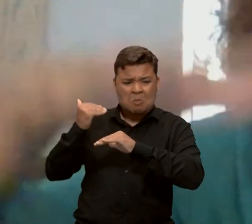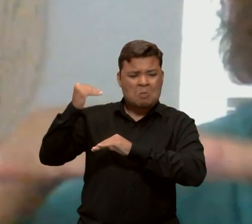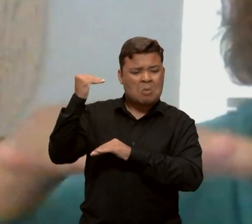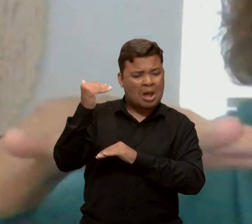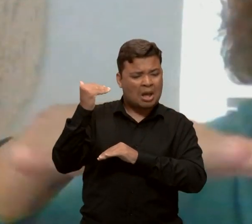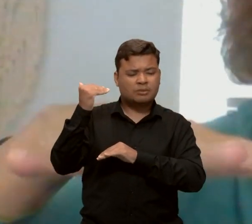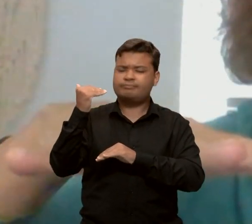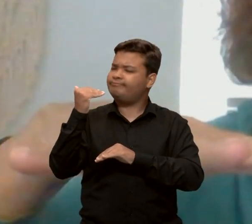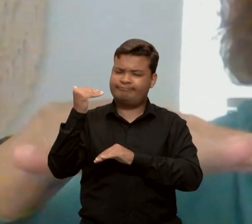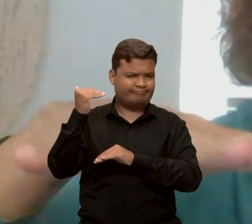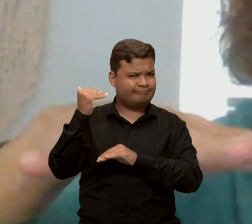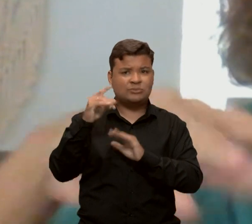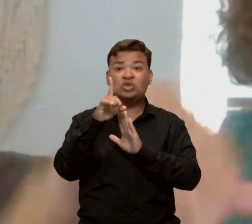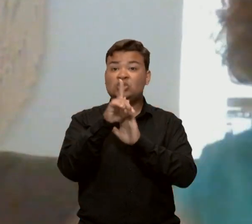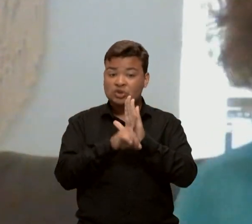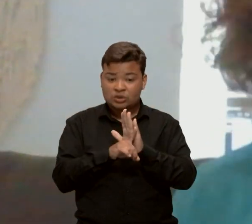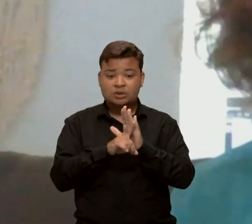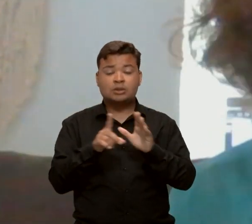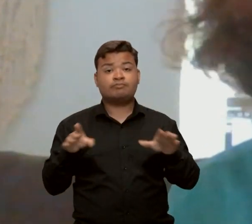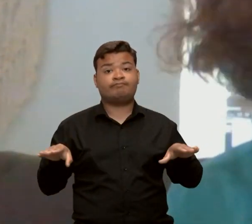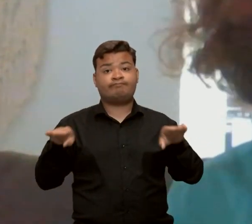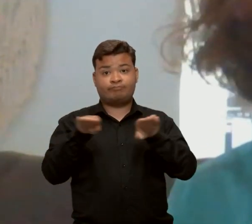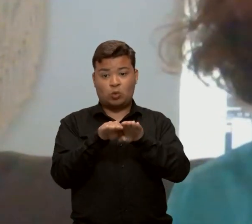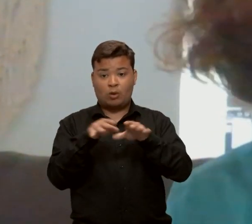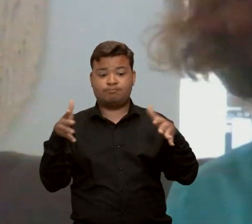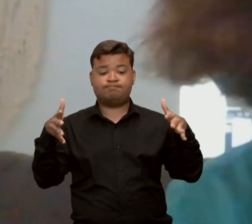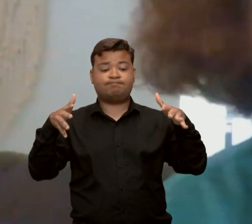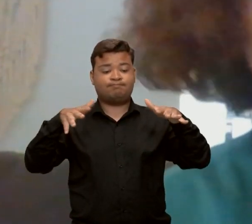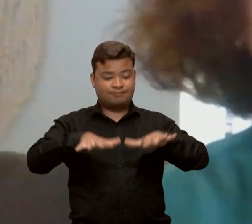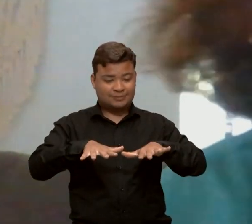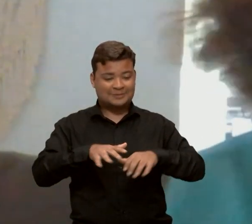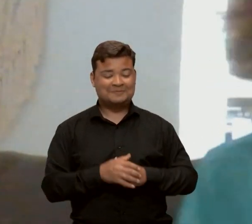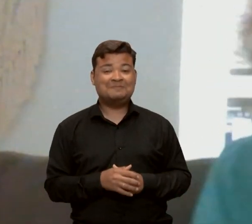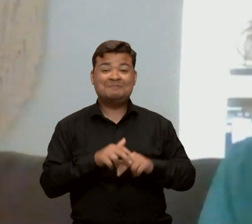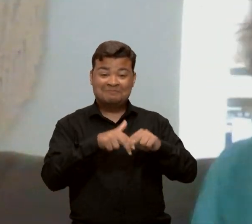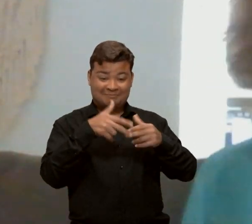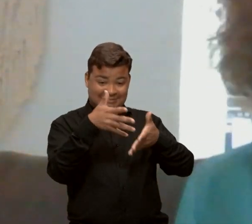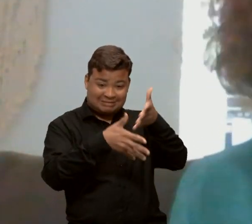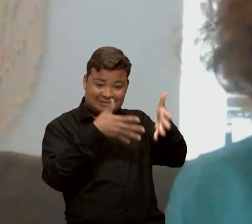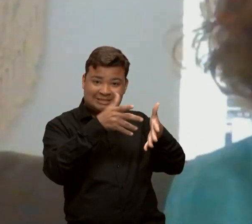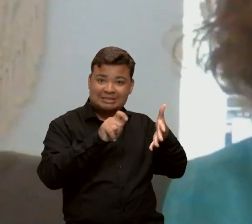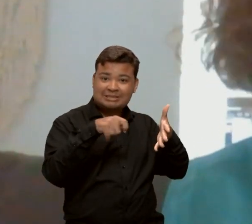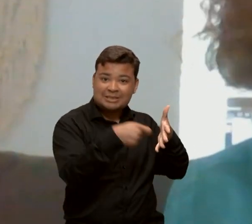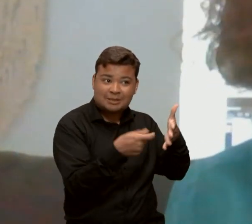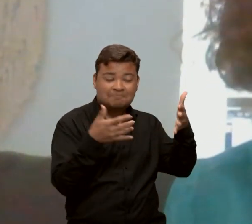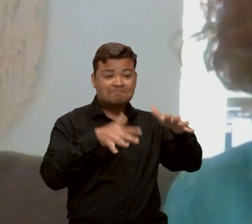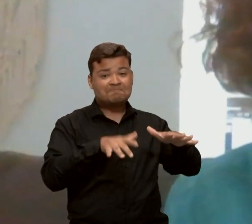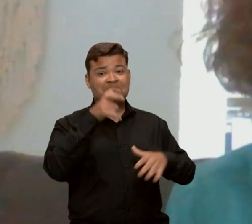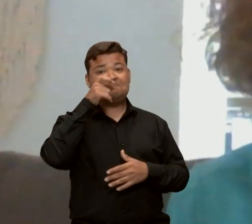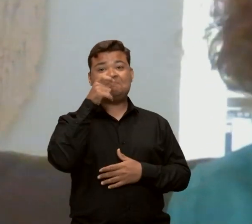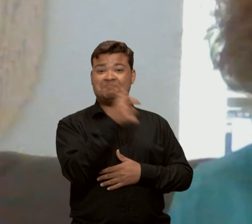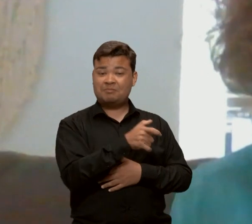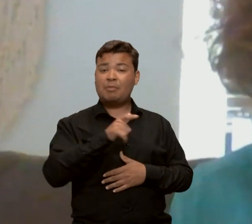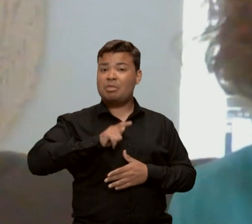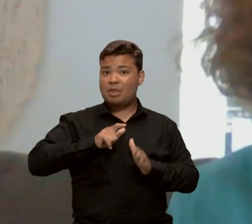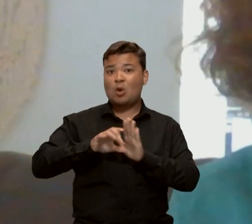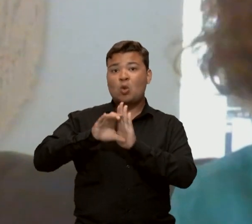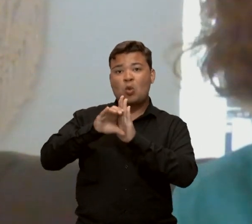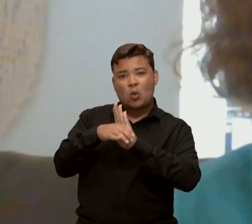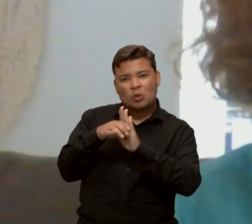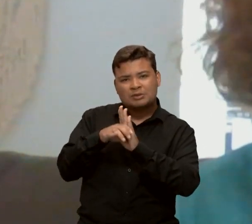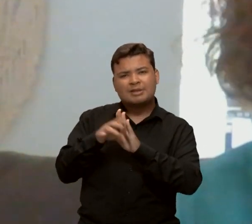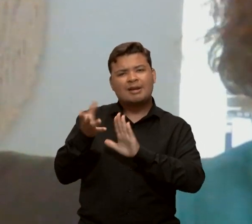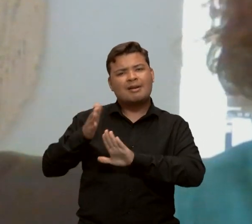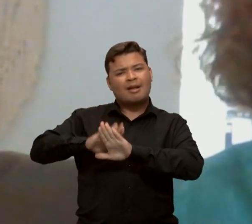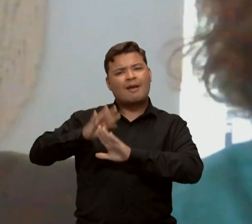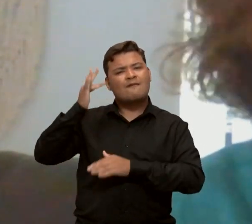os mesmos direitos, né? Então, eu acho bem interessante o sinal que traz todo um conceito, que traz toda uma